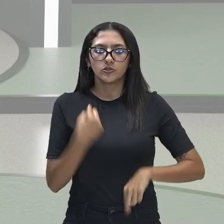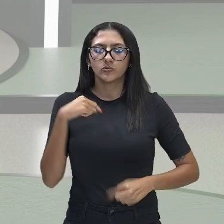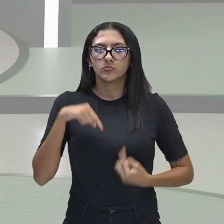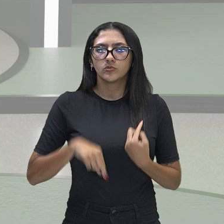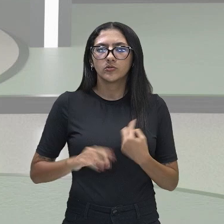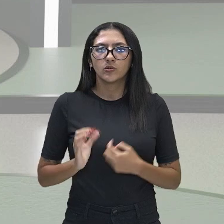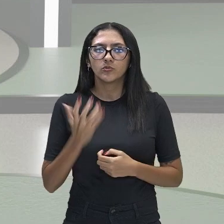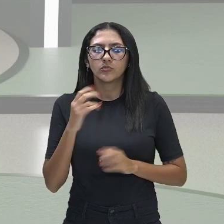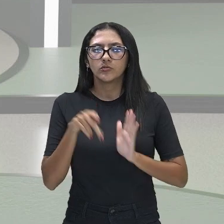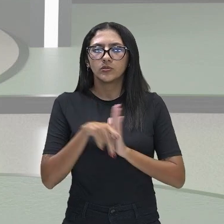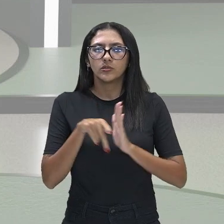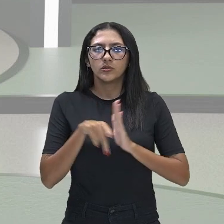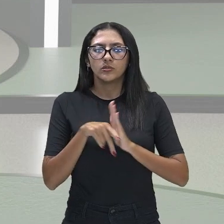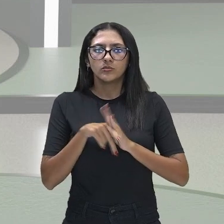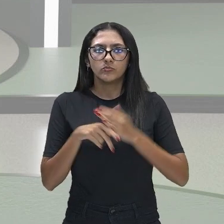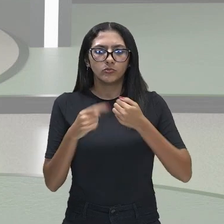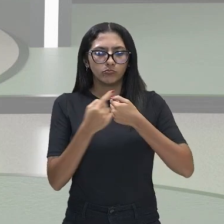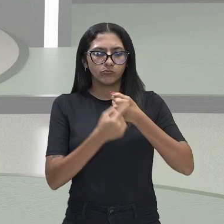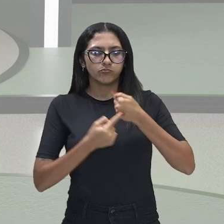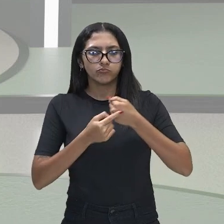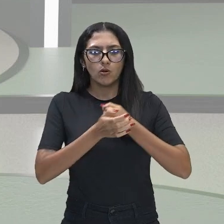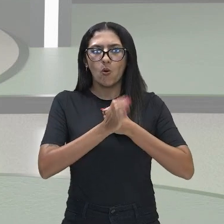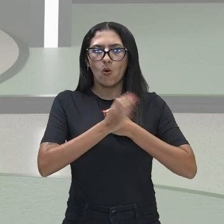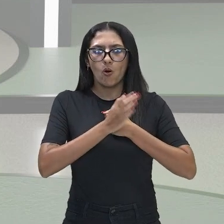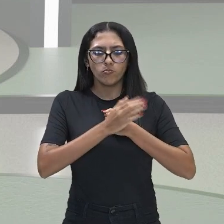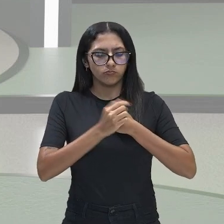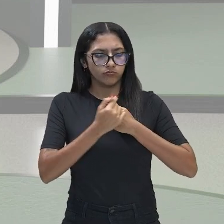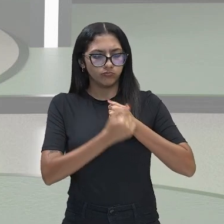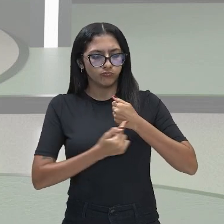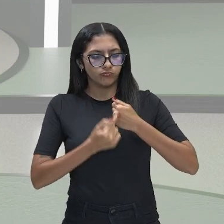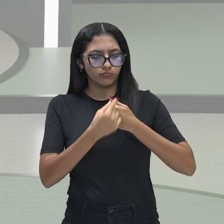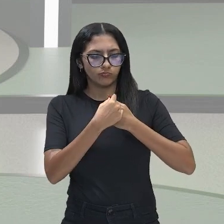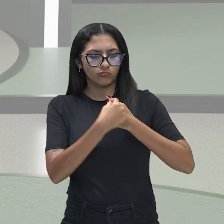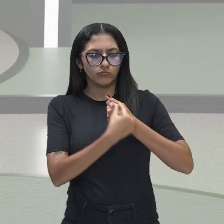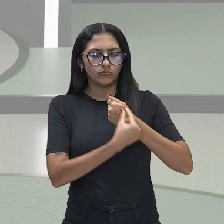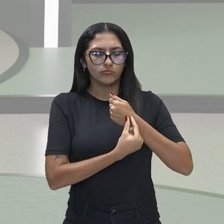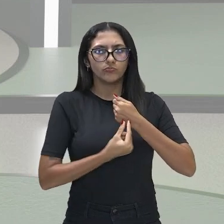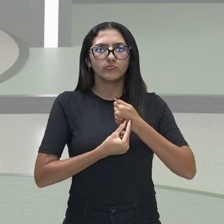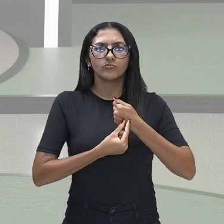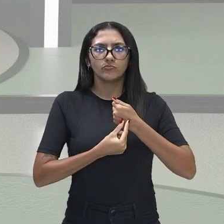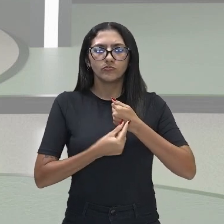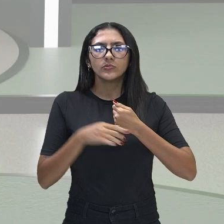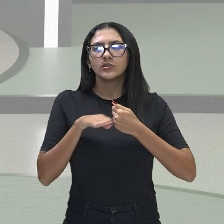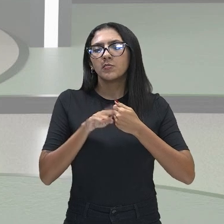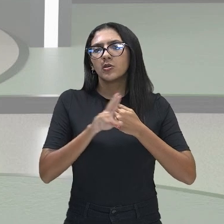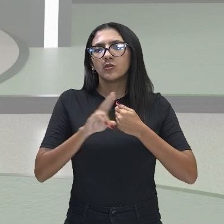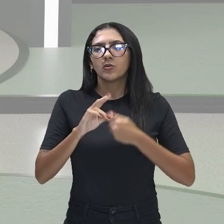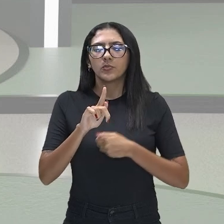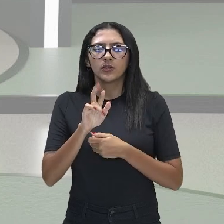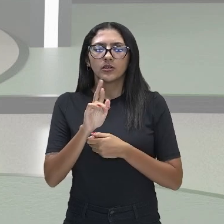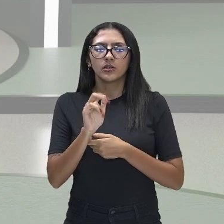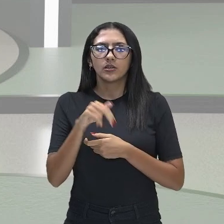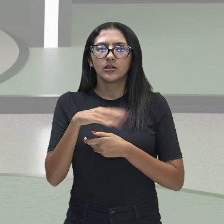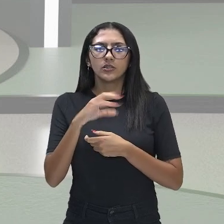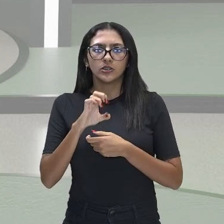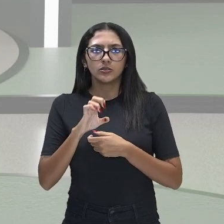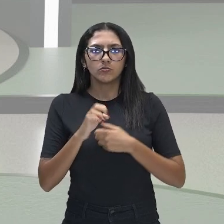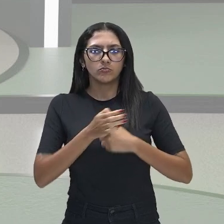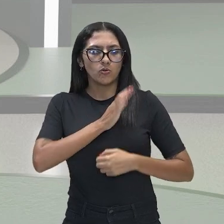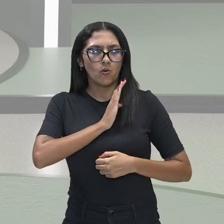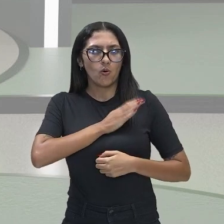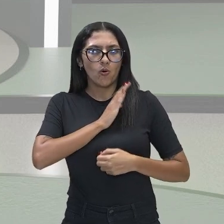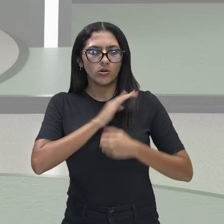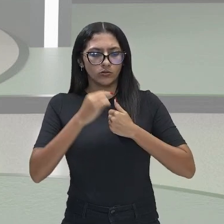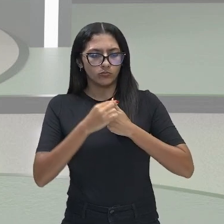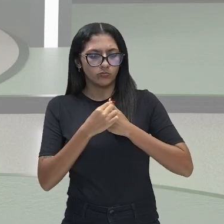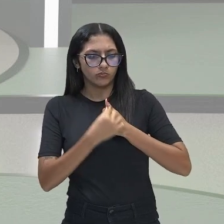através da aorta e também é chamada de grande circulação, porque vai sair do nosso corpo